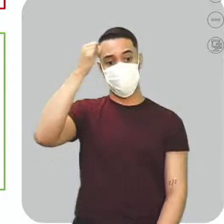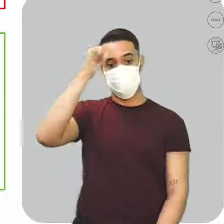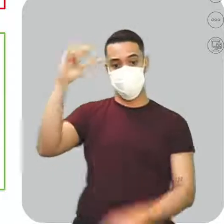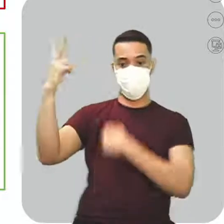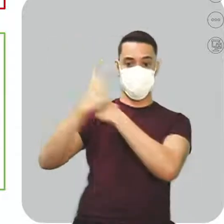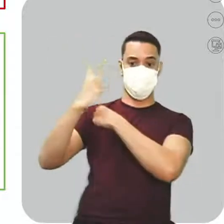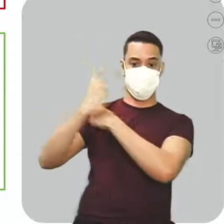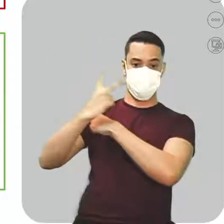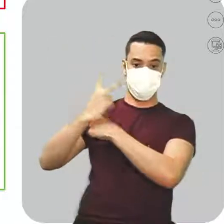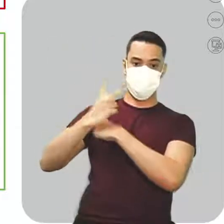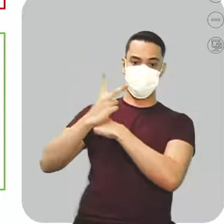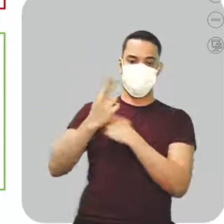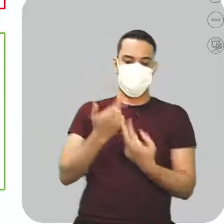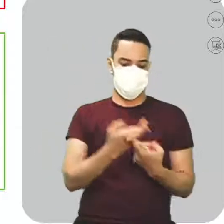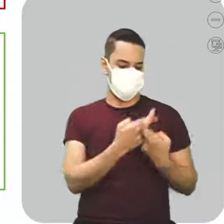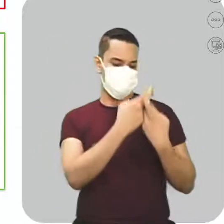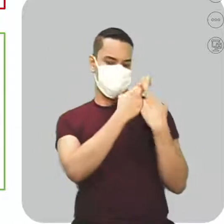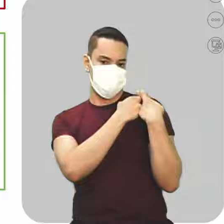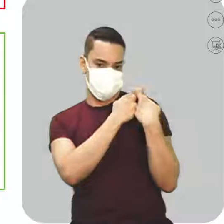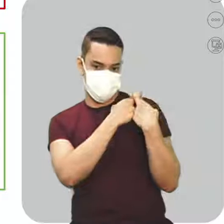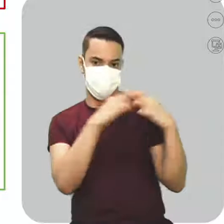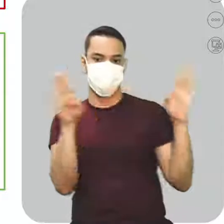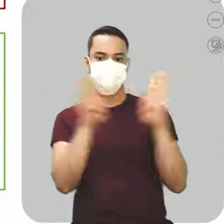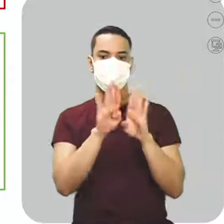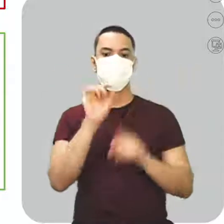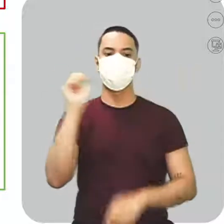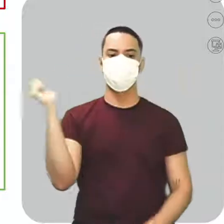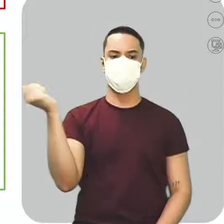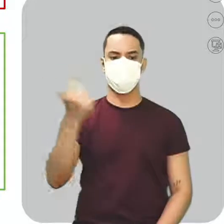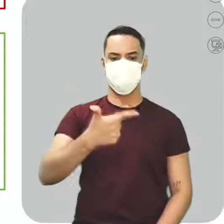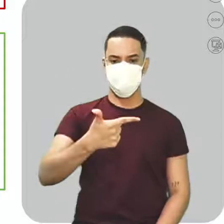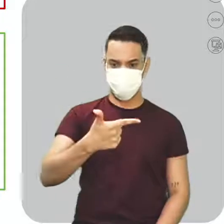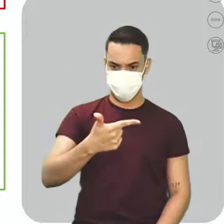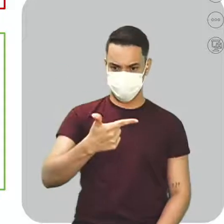prevenir com a responsabilidade do que